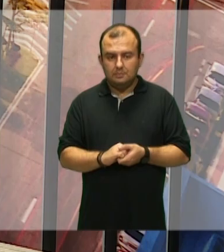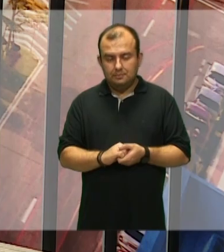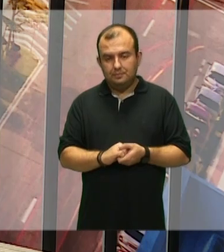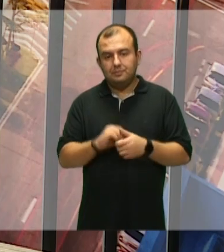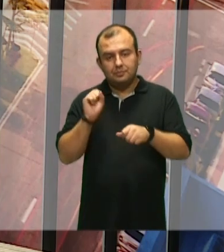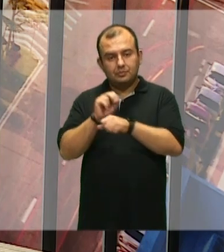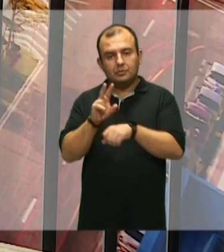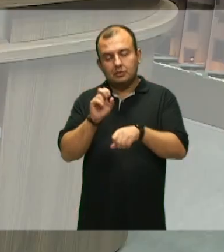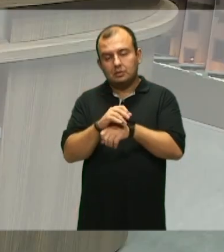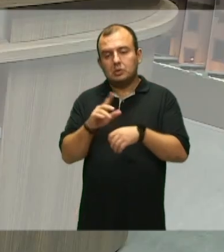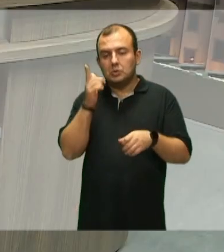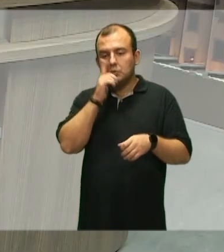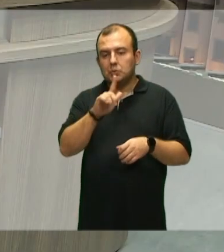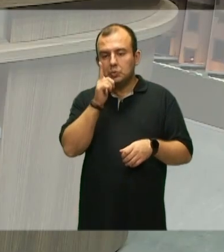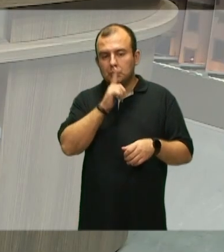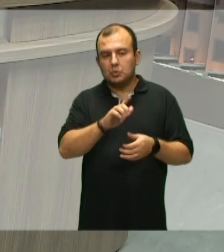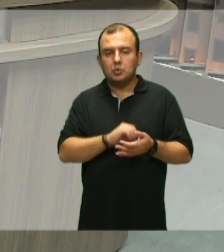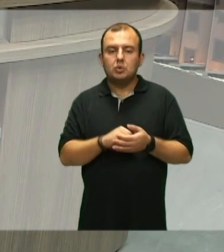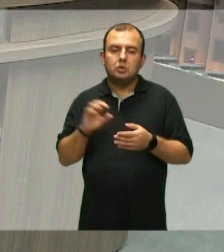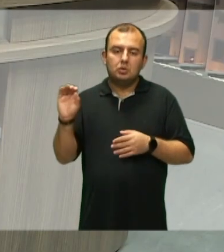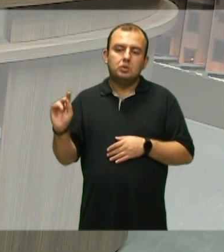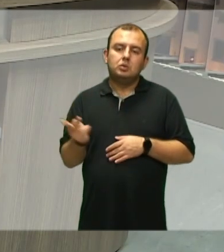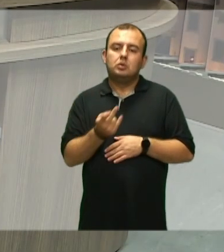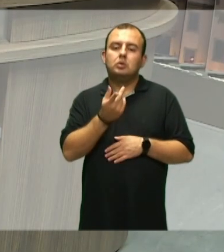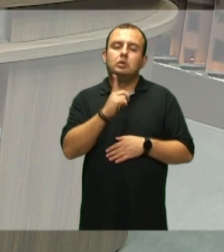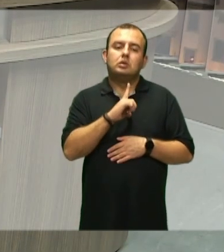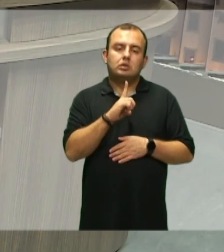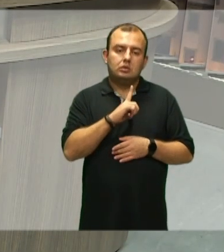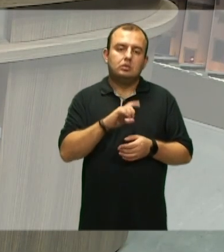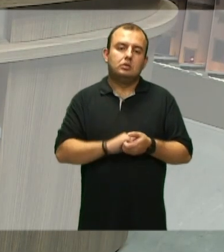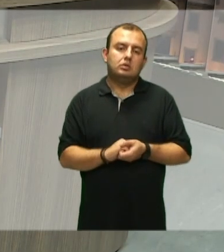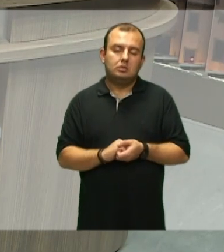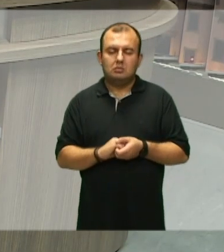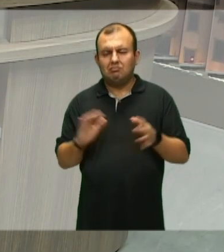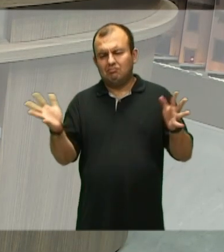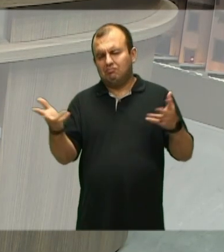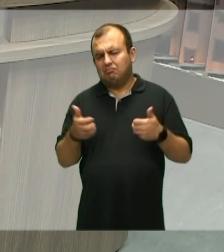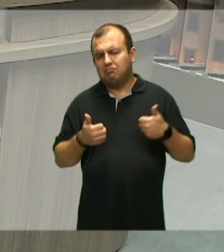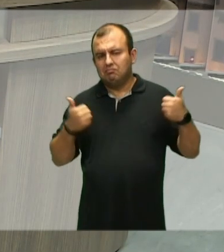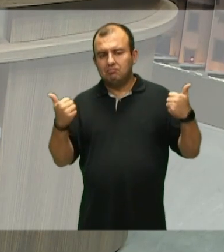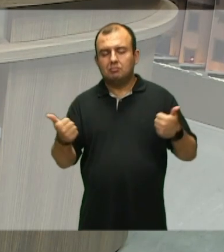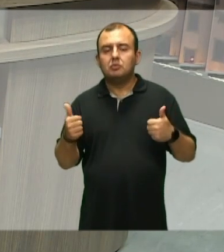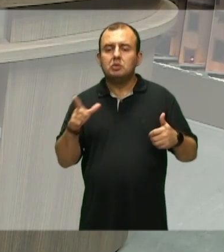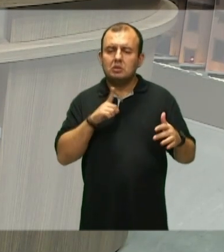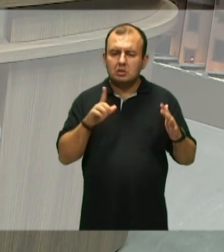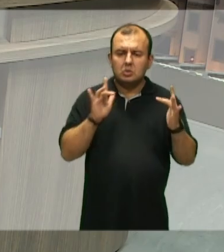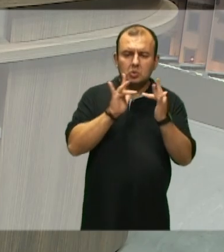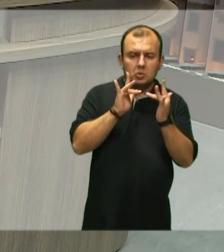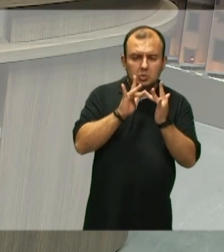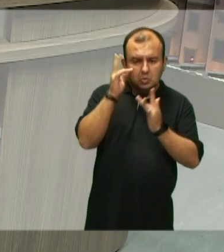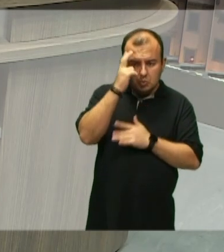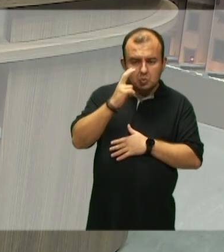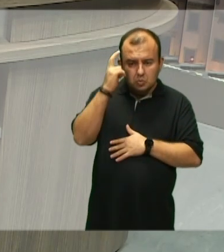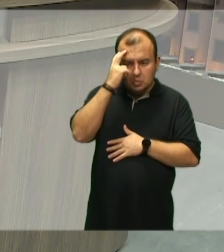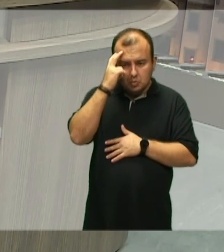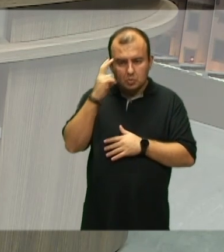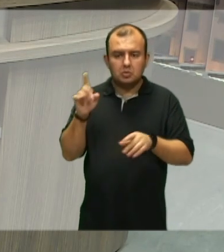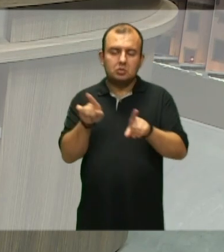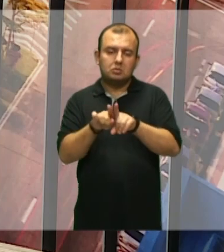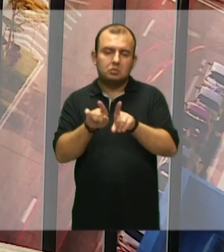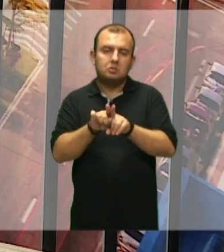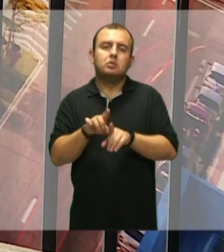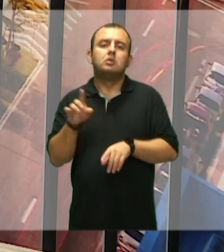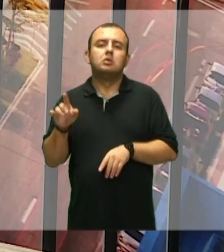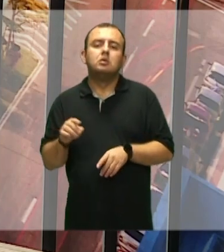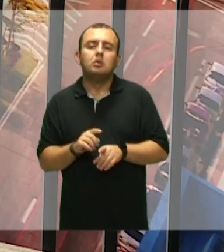essas vaguinhas aí para as crianças terem essa oportunidade excelente de ter contato com a cultura e com